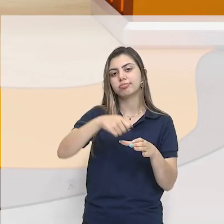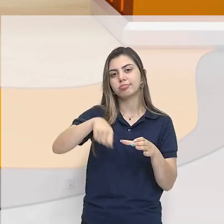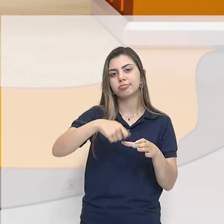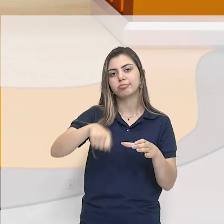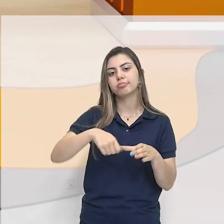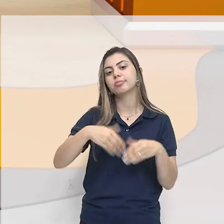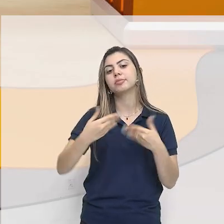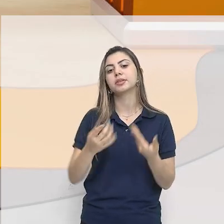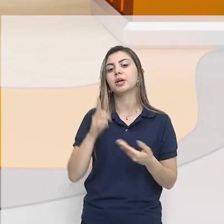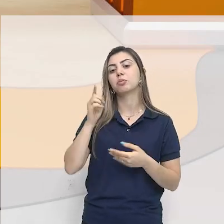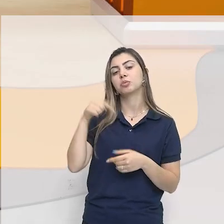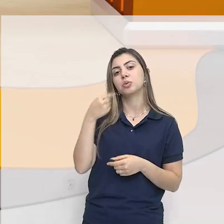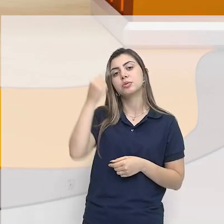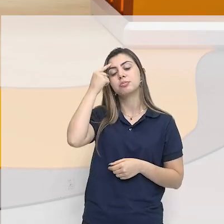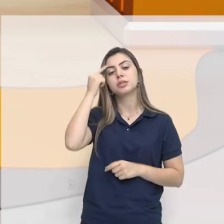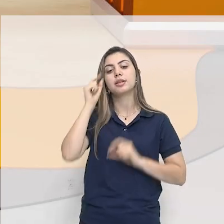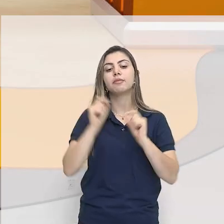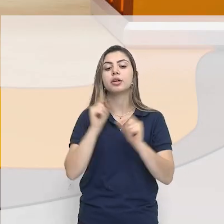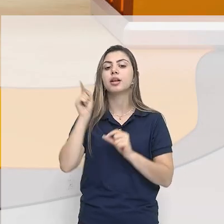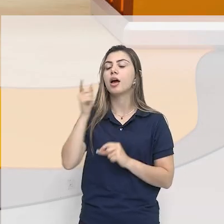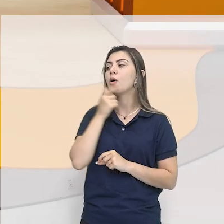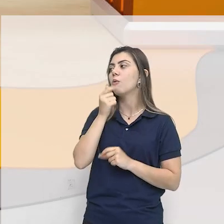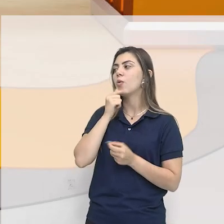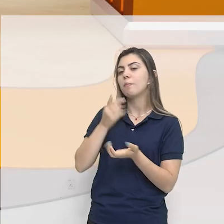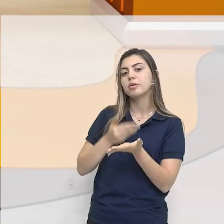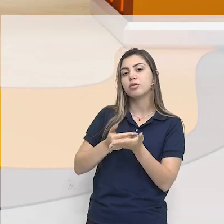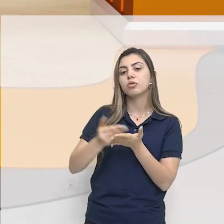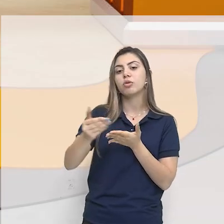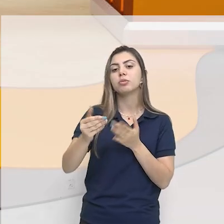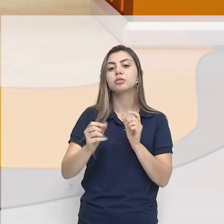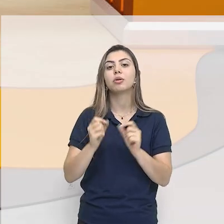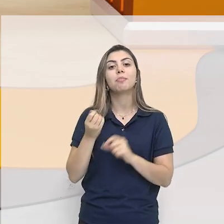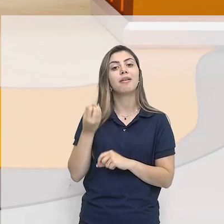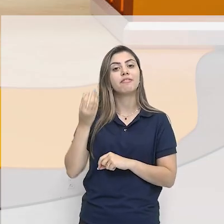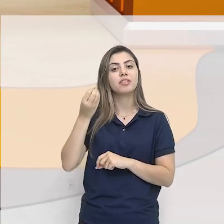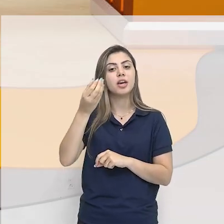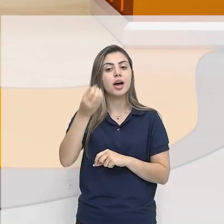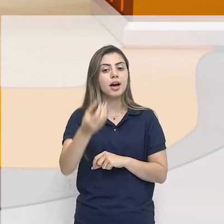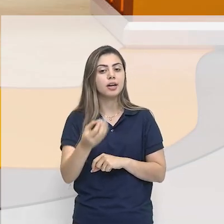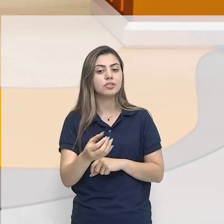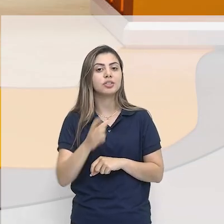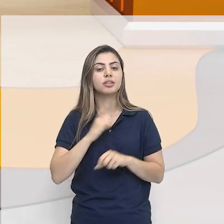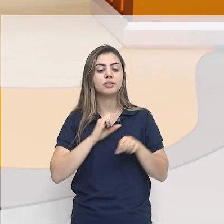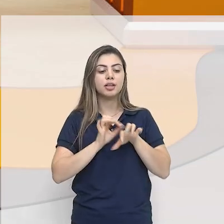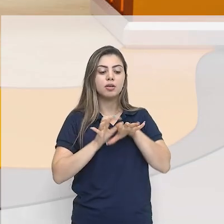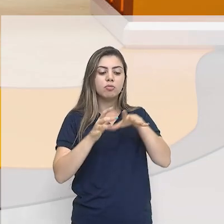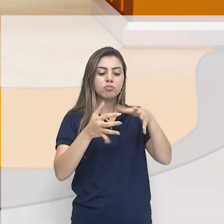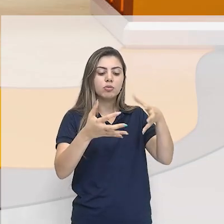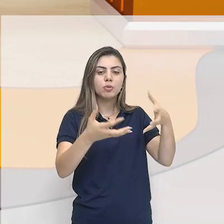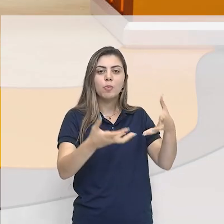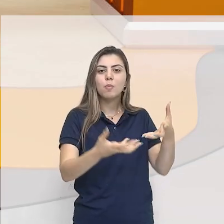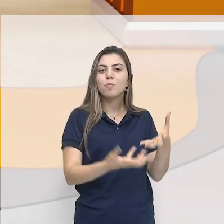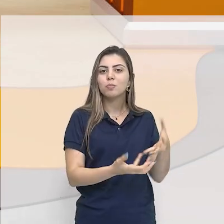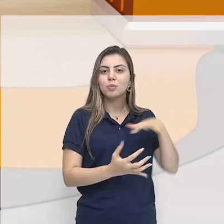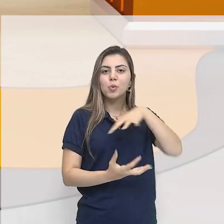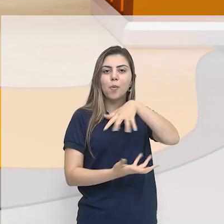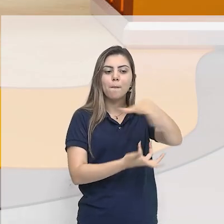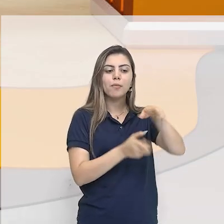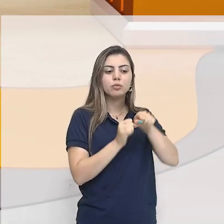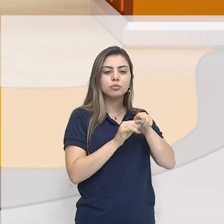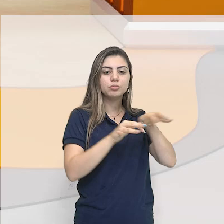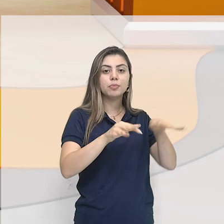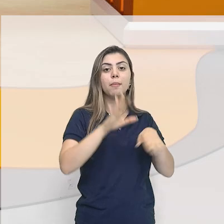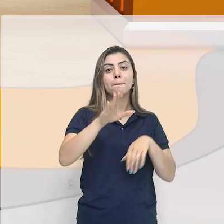foi, então, o Homo erectus que iniciou a viagem que resultou no povoamento, então, do planeta,